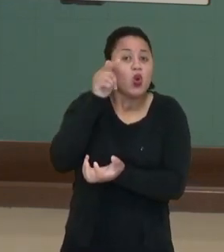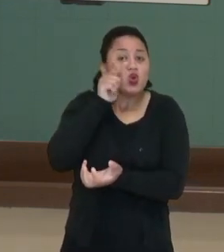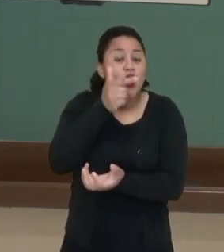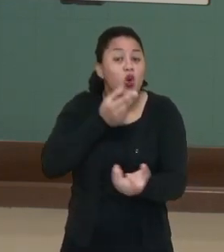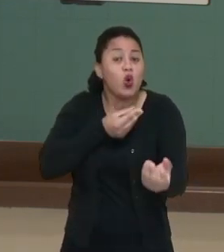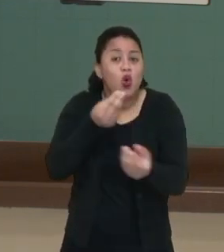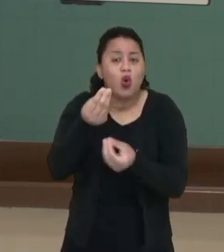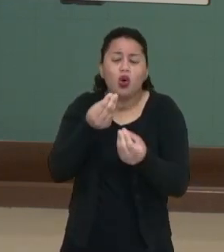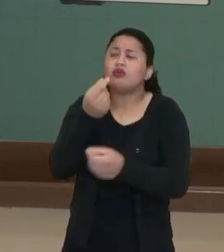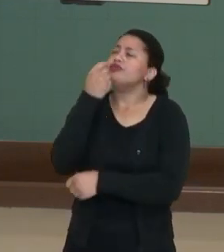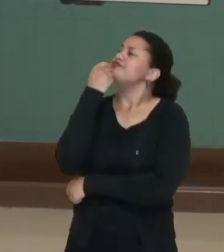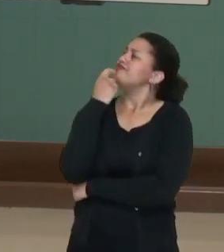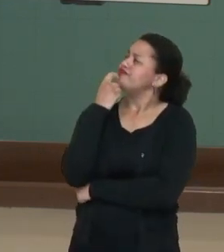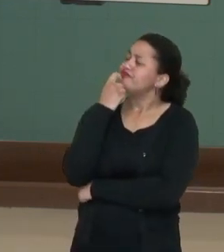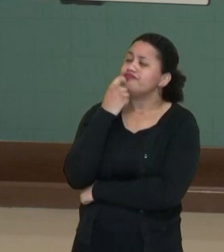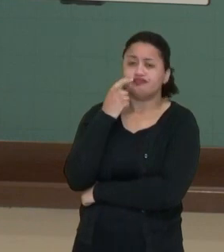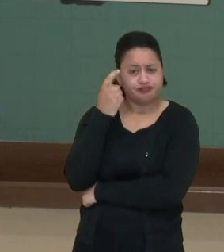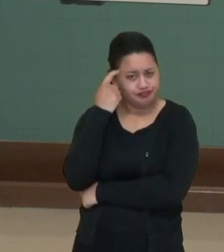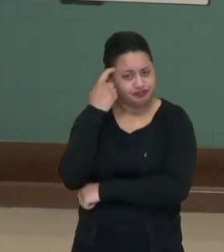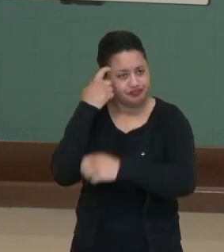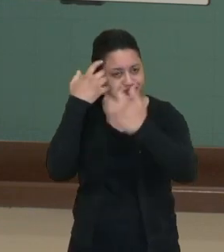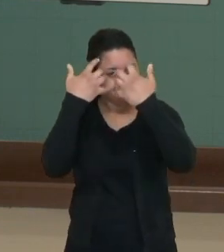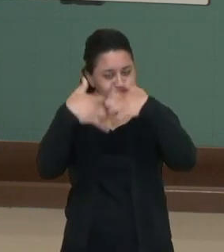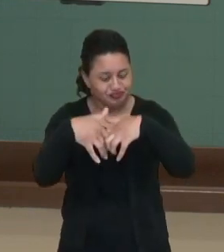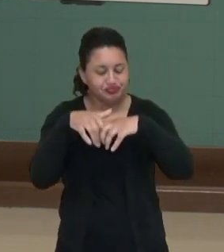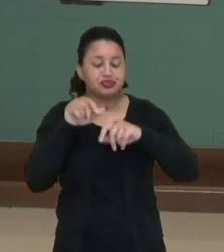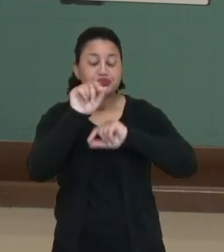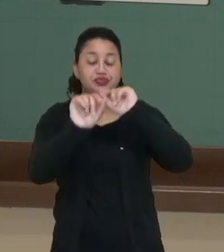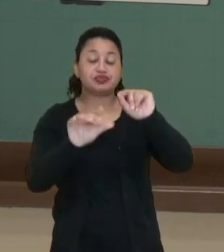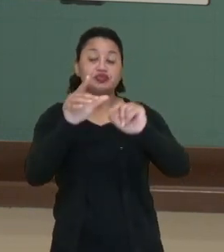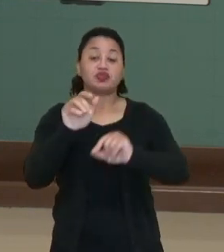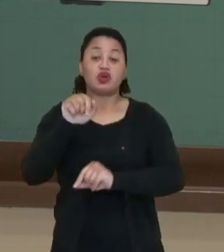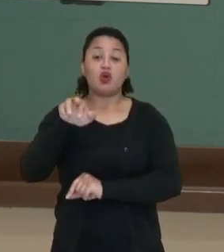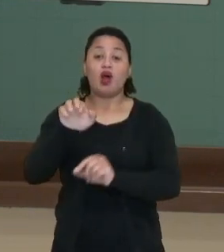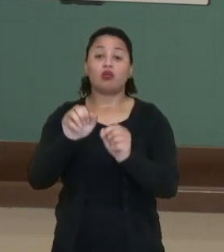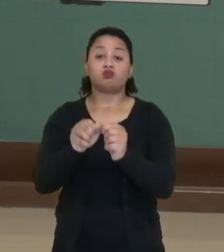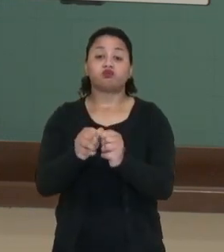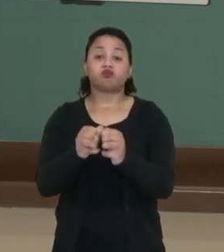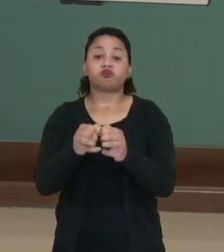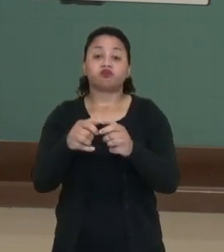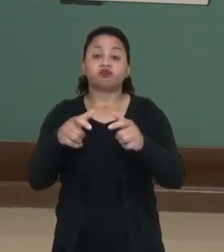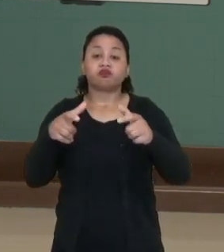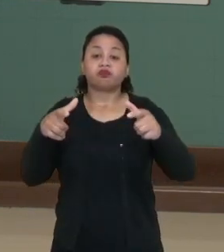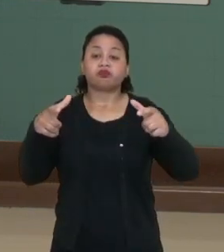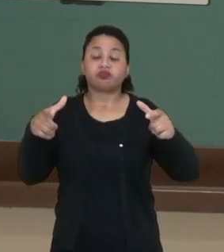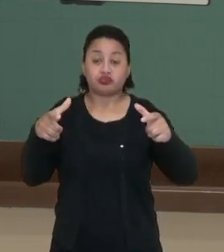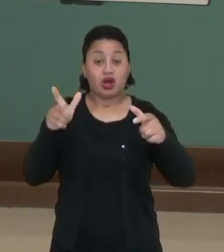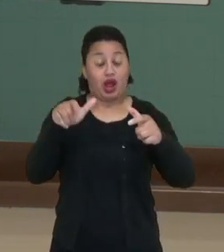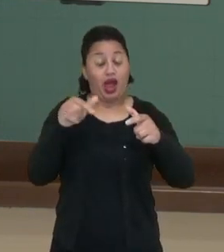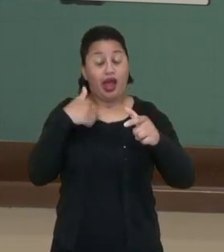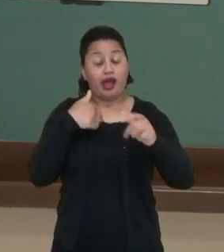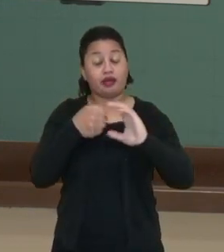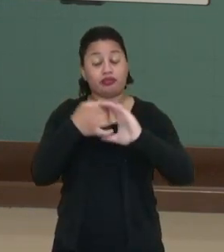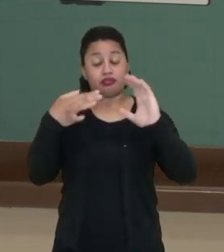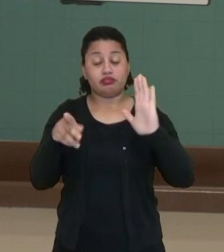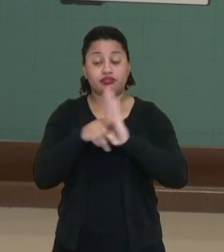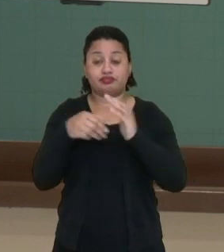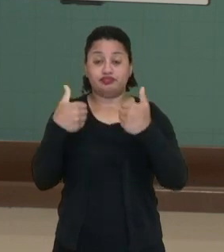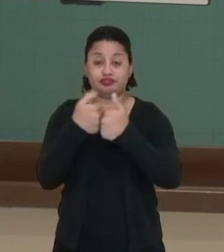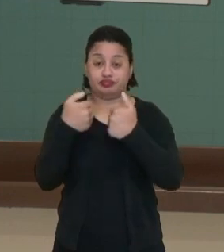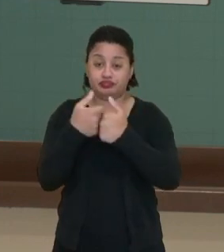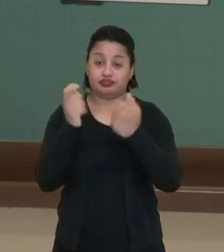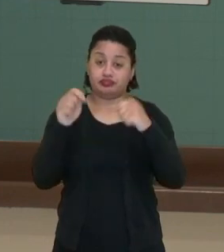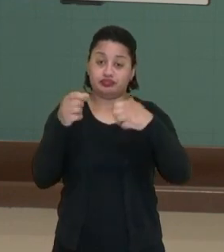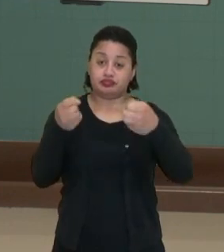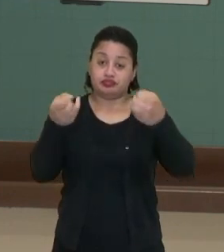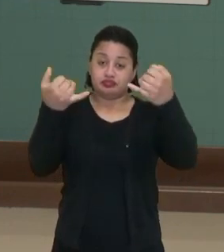ar? Muito bem. A dilatação do ar é um princípio físico que pode explicar